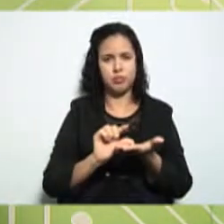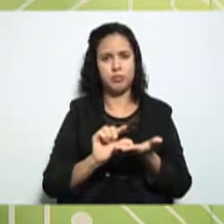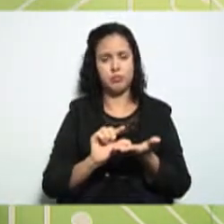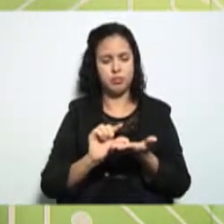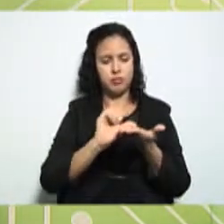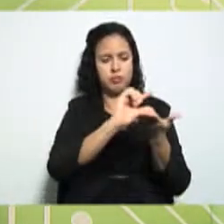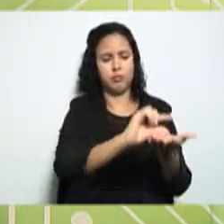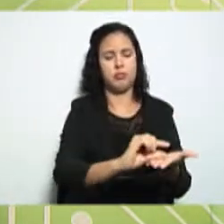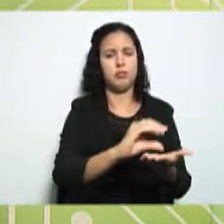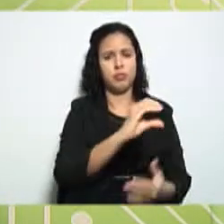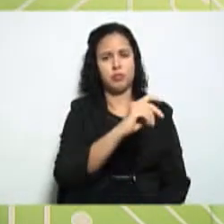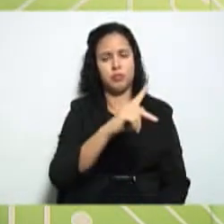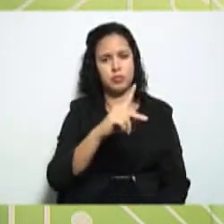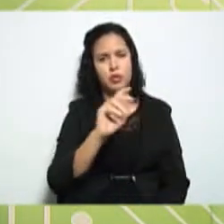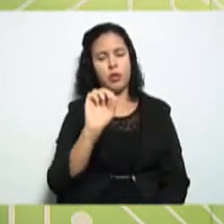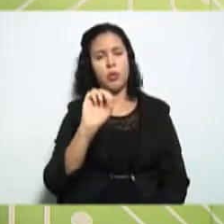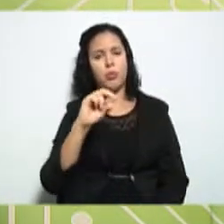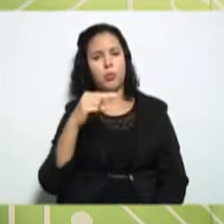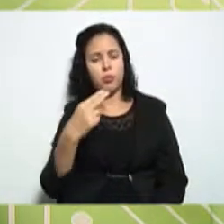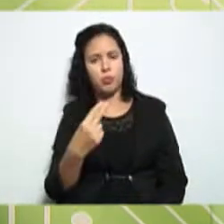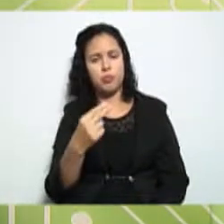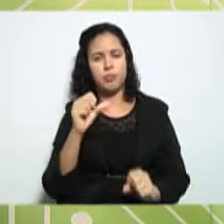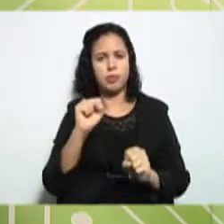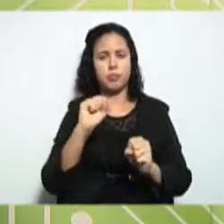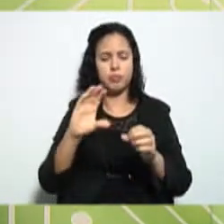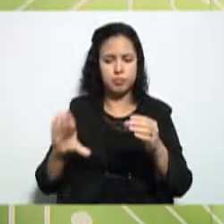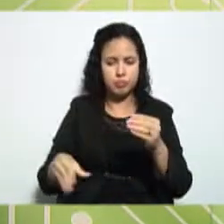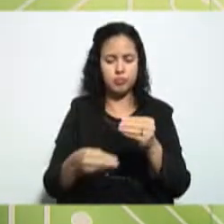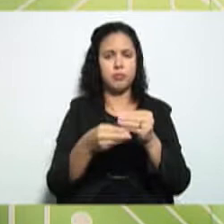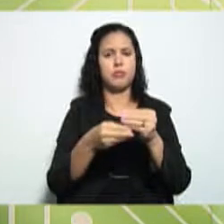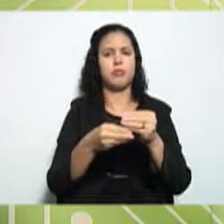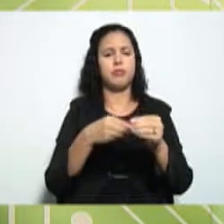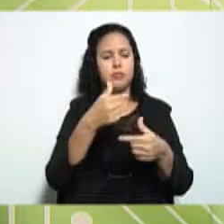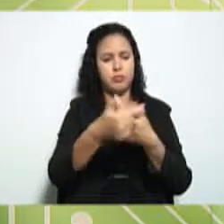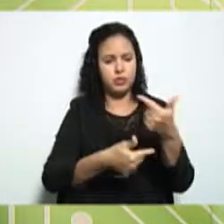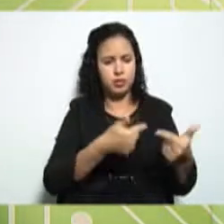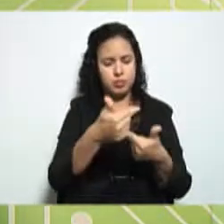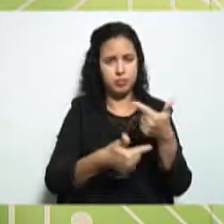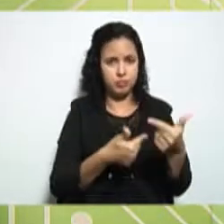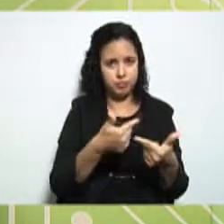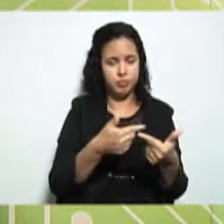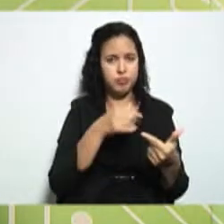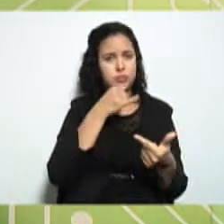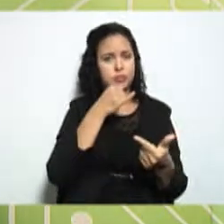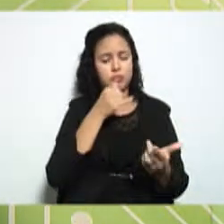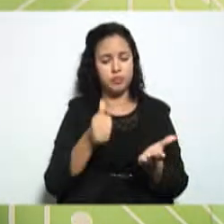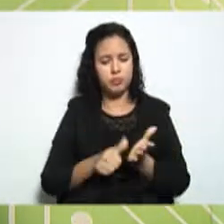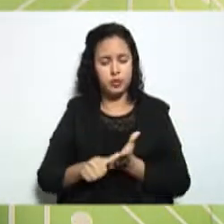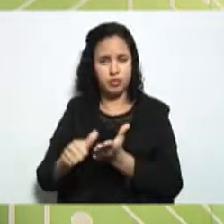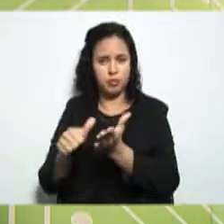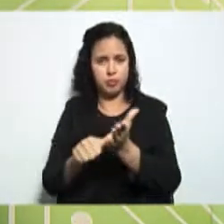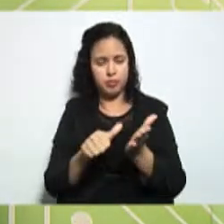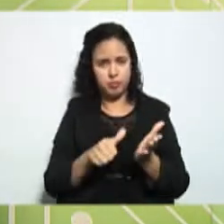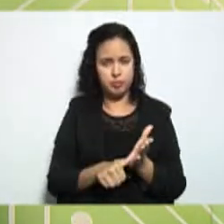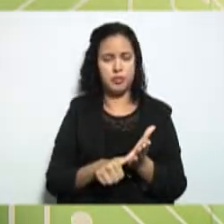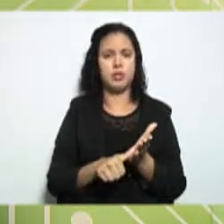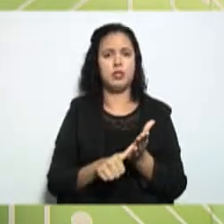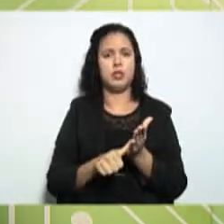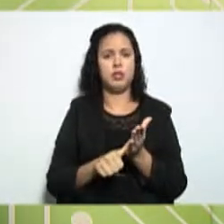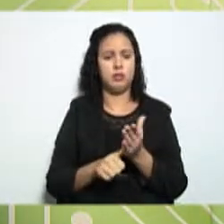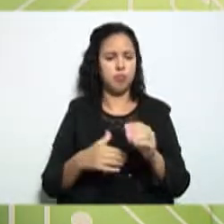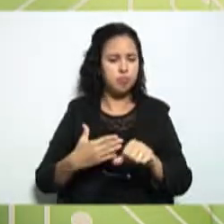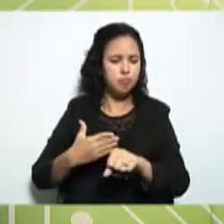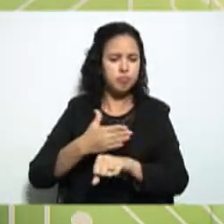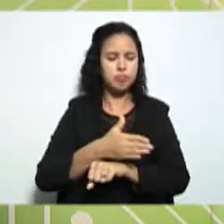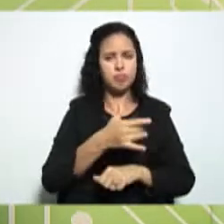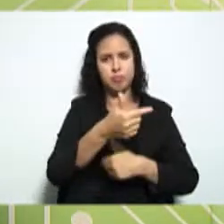ou também ele pode ser integralizado por meio de trabalho. Quando um cooperado chega trabalhando, dedica o seu tempo, sua força